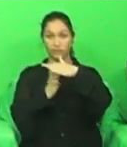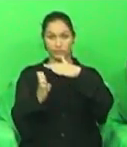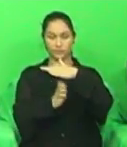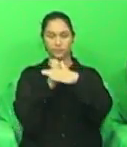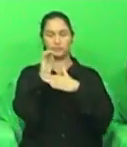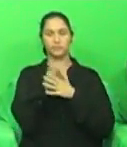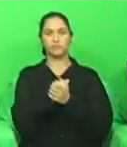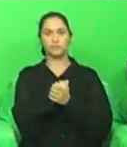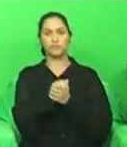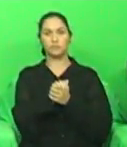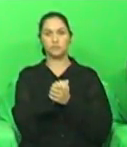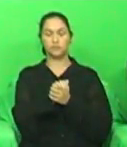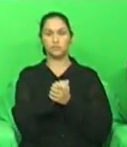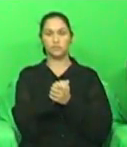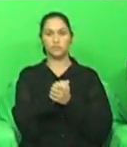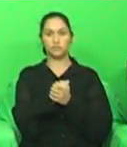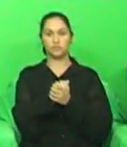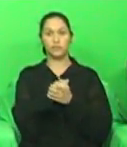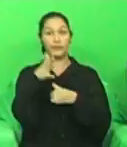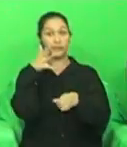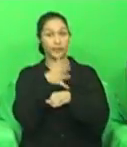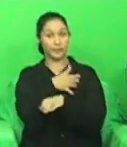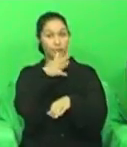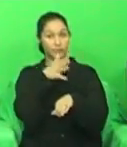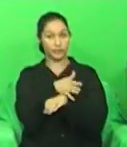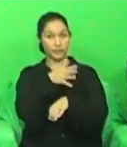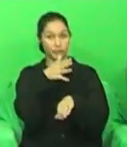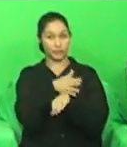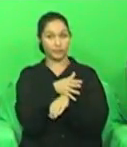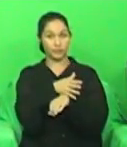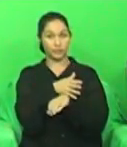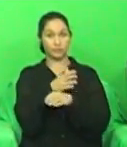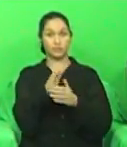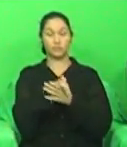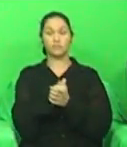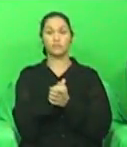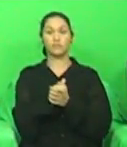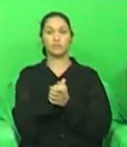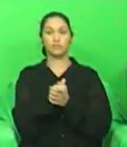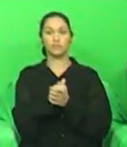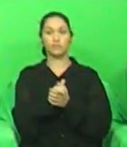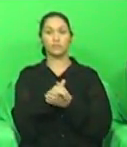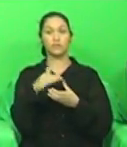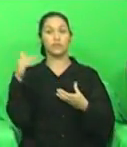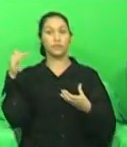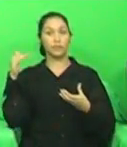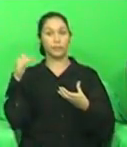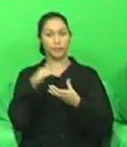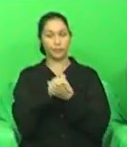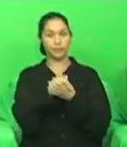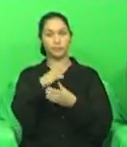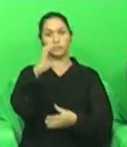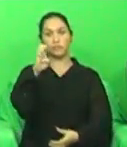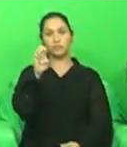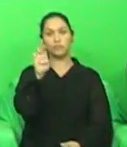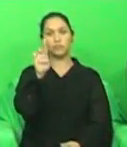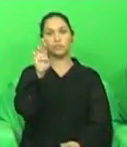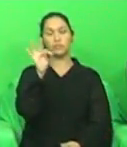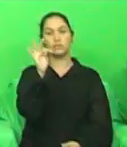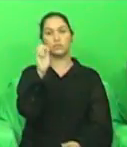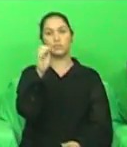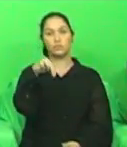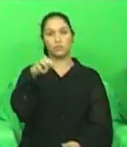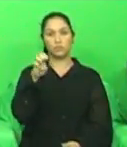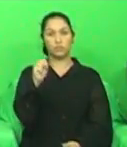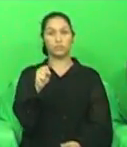que eventualmente participaram de processo e certames né ao longo do tempo que nós sabemos isso é